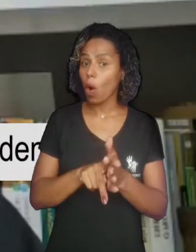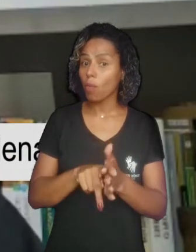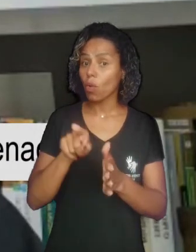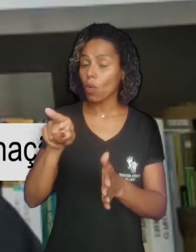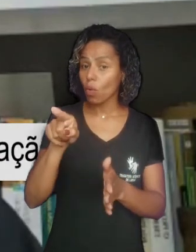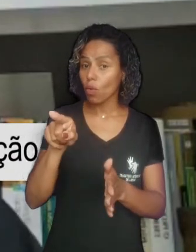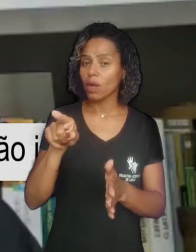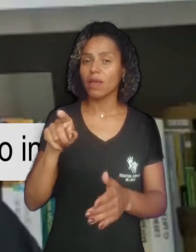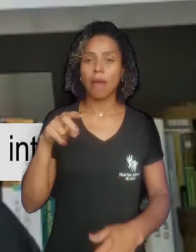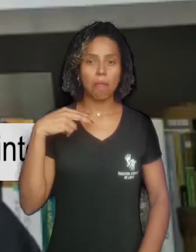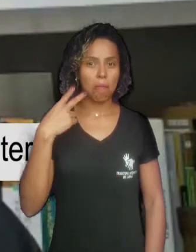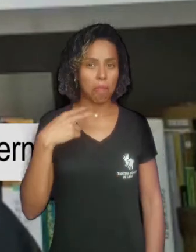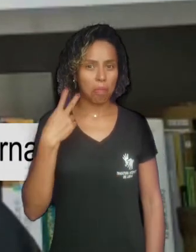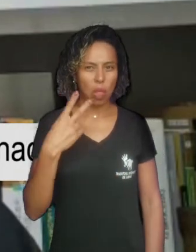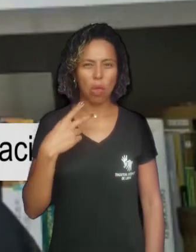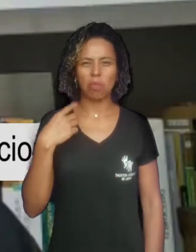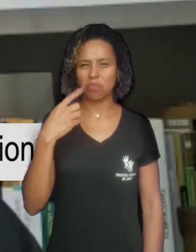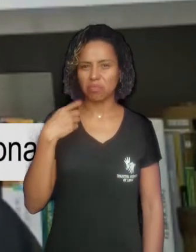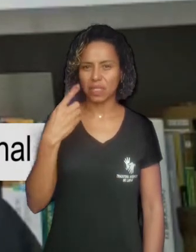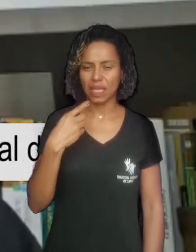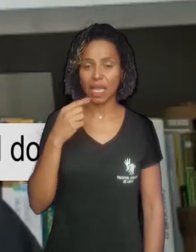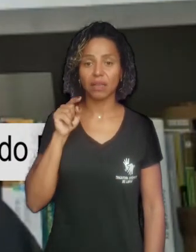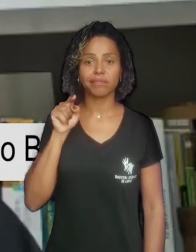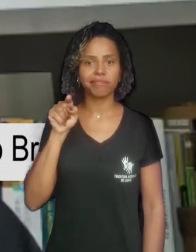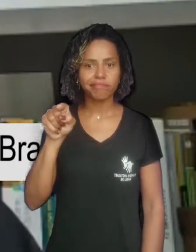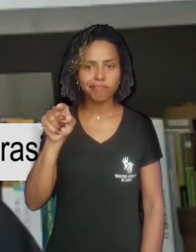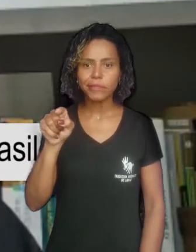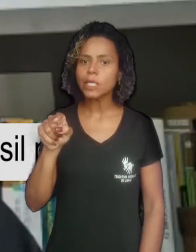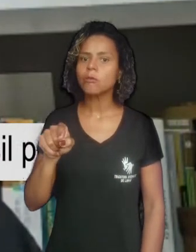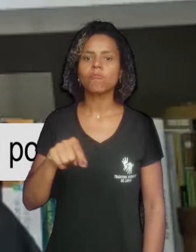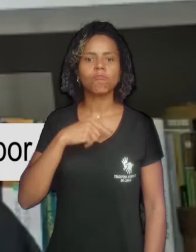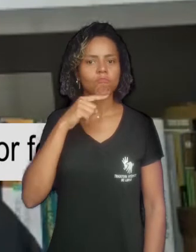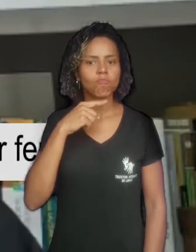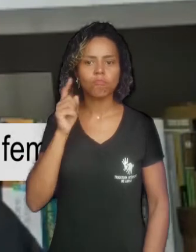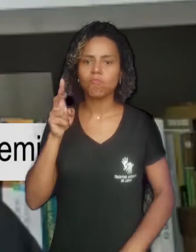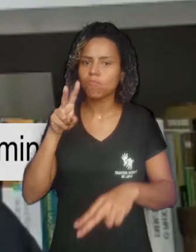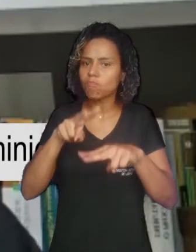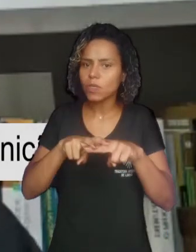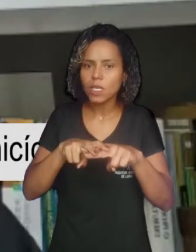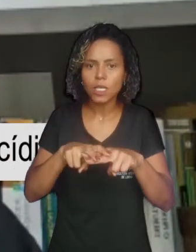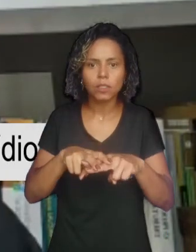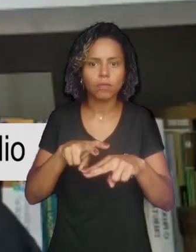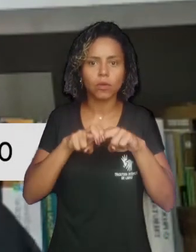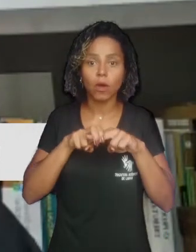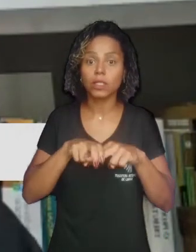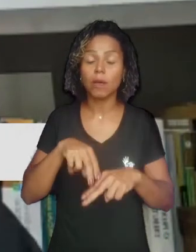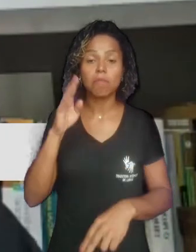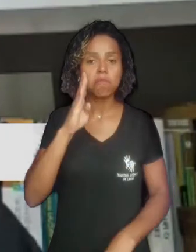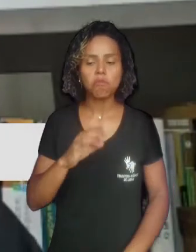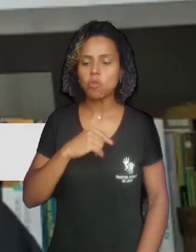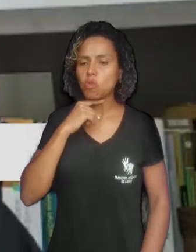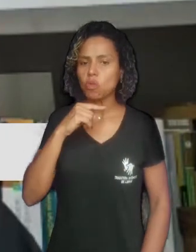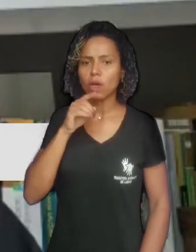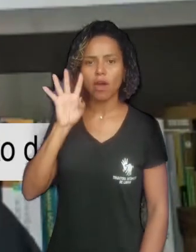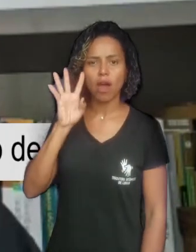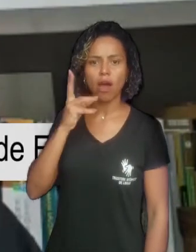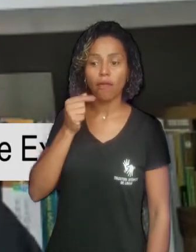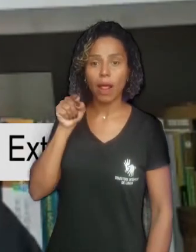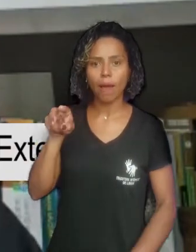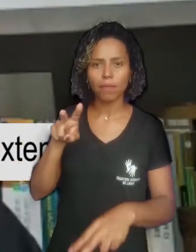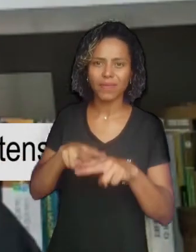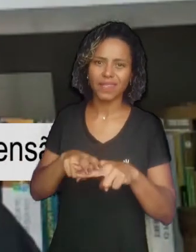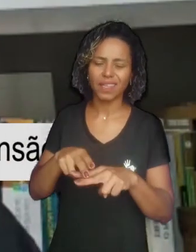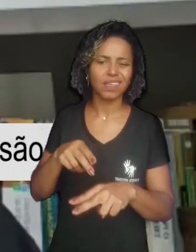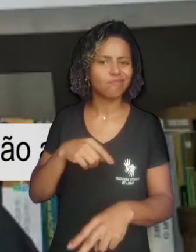decifre sua sentença só saiu meses antes de sua morte Portanto ele não chegou a cumprir Um